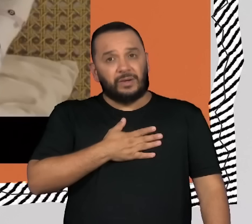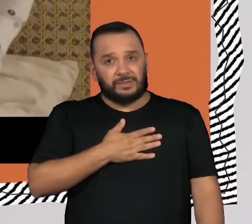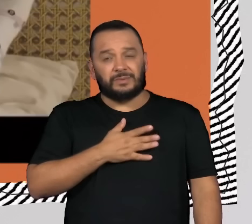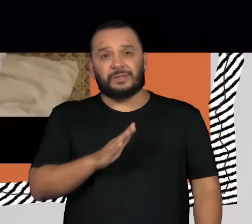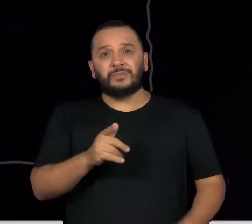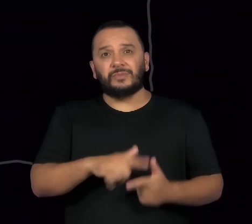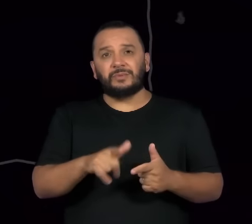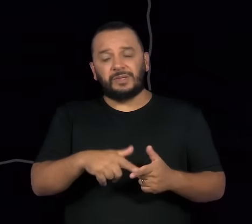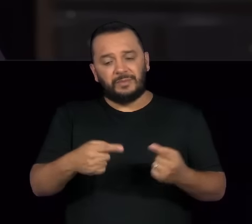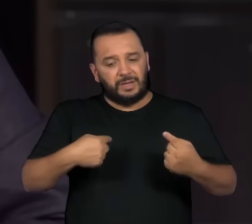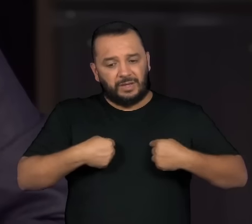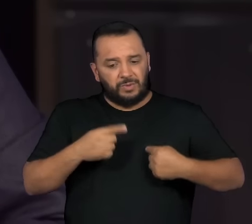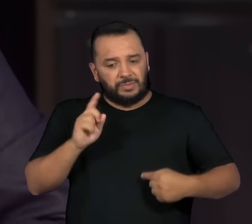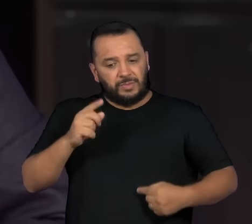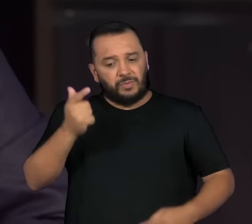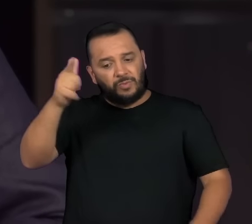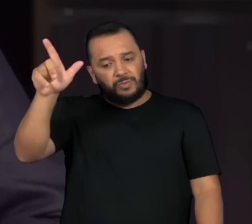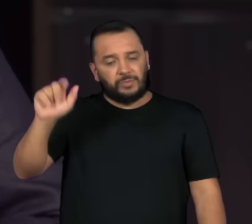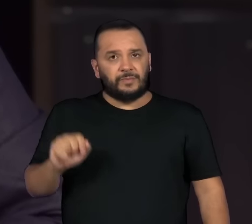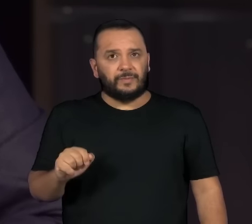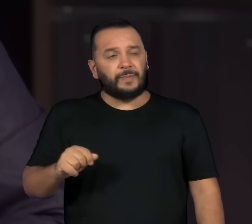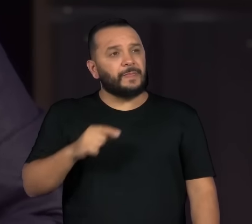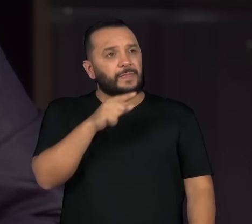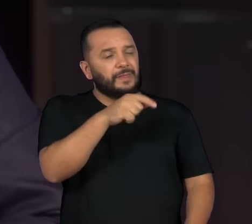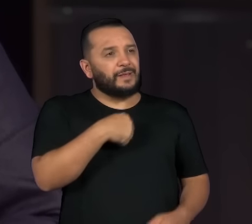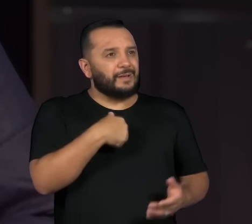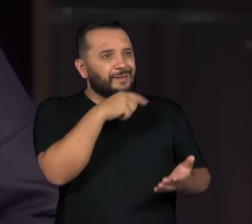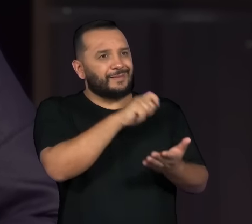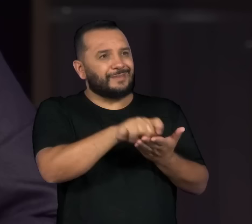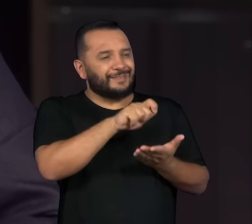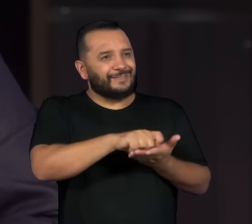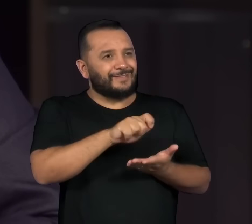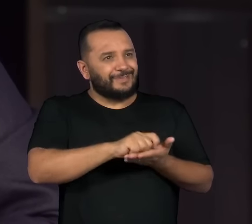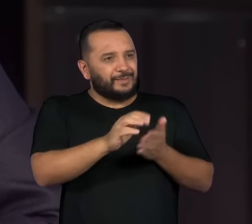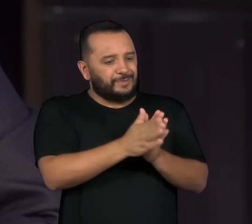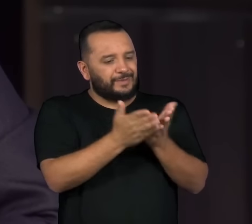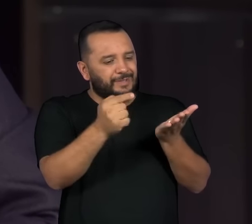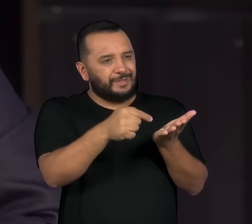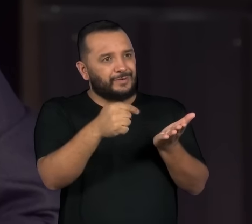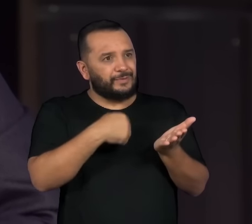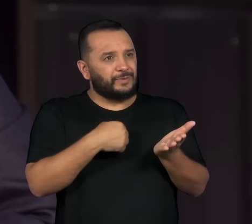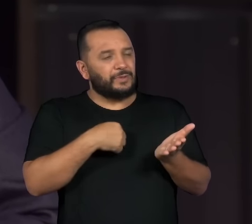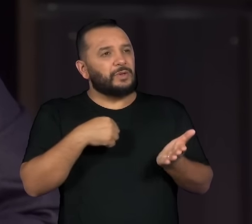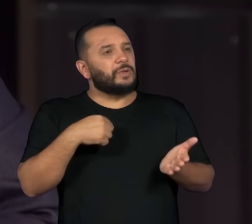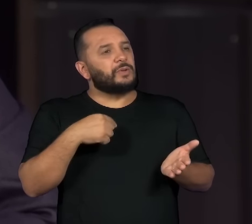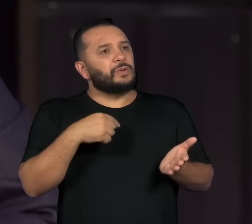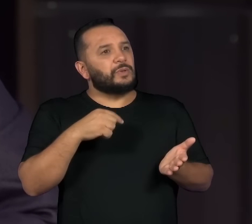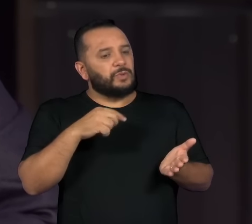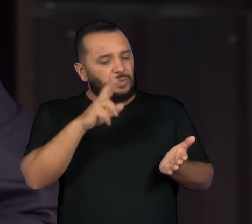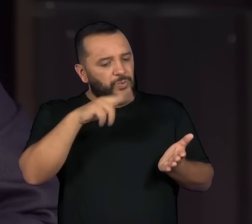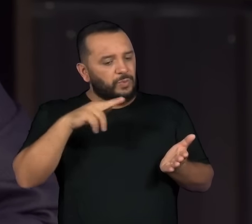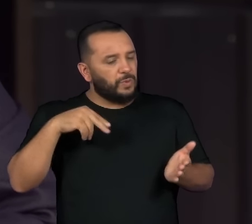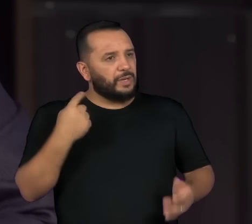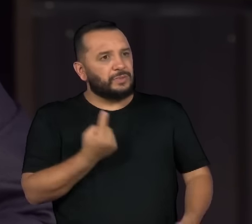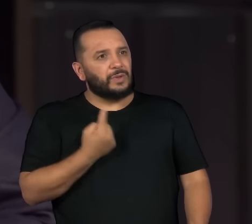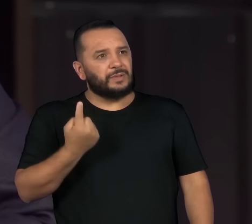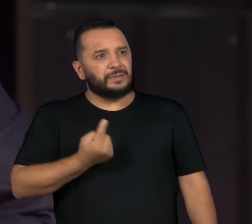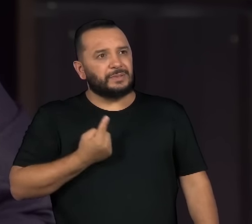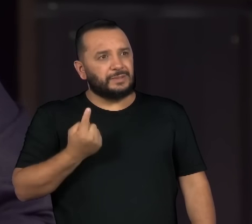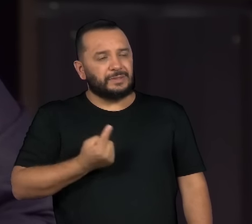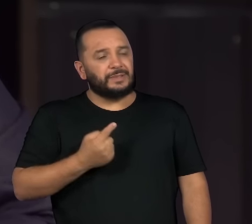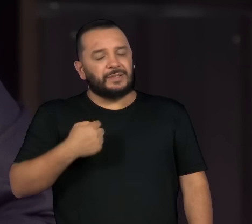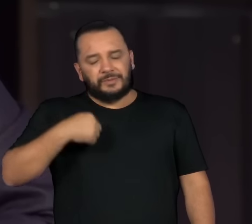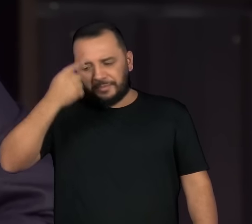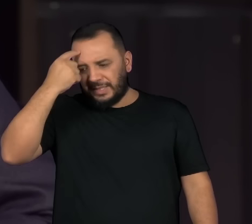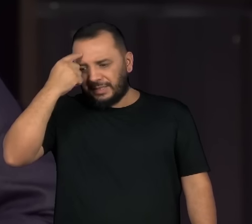o problema não sou eu. Você escreve na dedicatória do livro: a gente nunca esteve só, mesmo quando achou